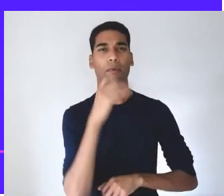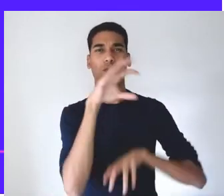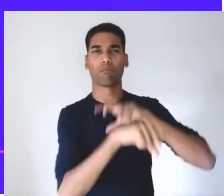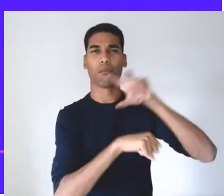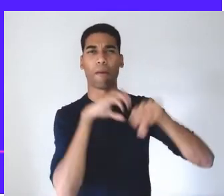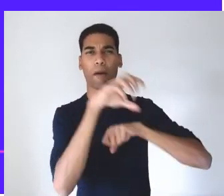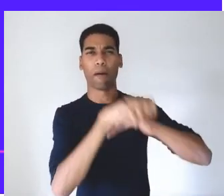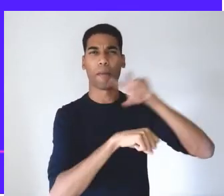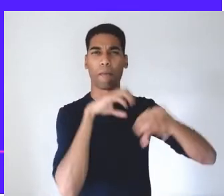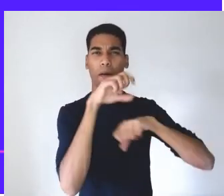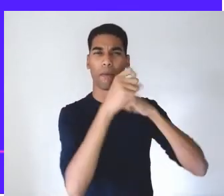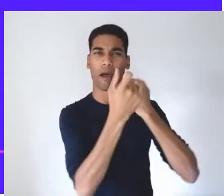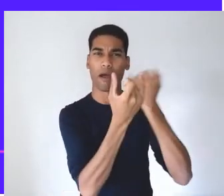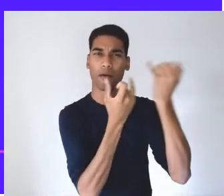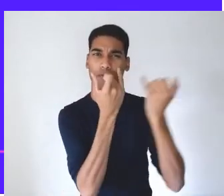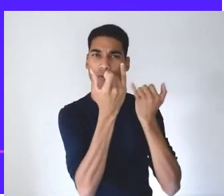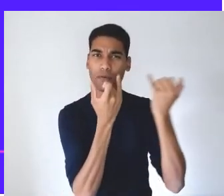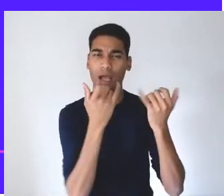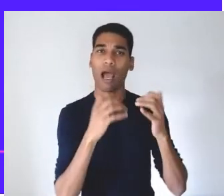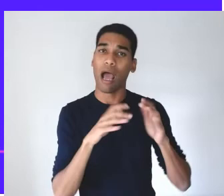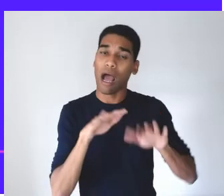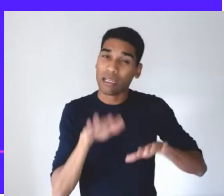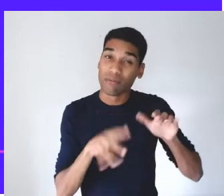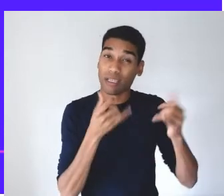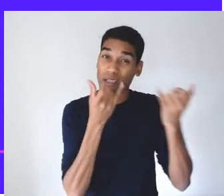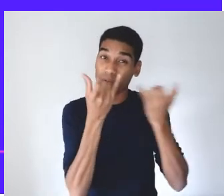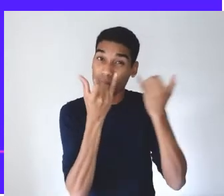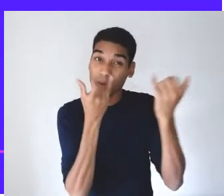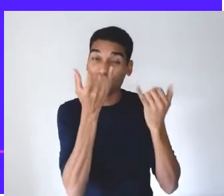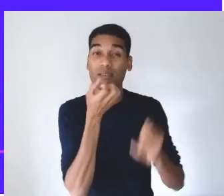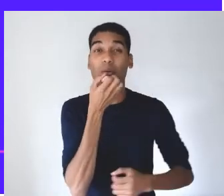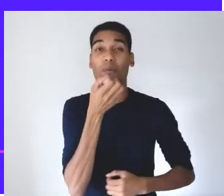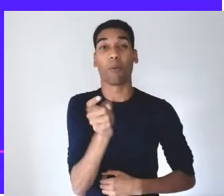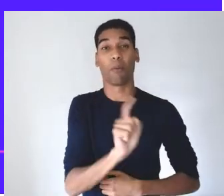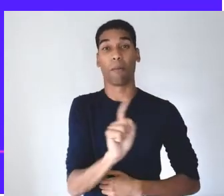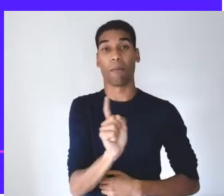ela seja desconfortável, como disse a Flávia,